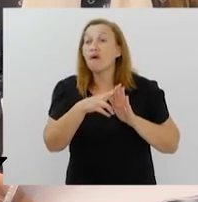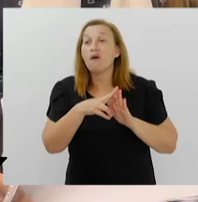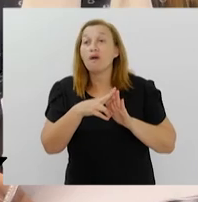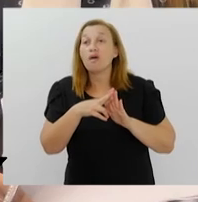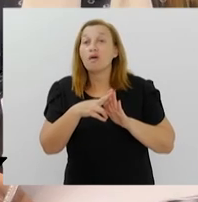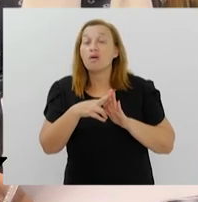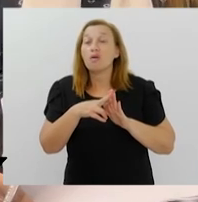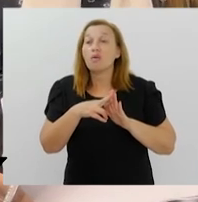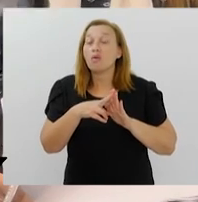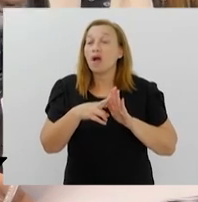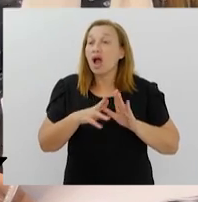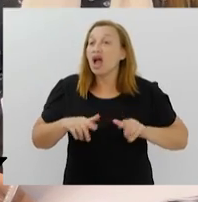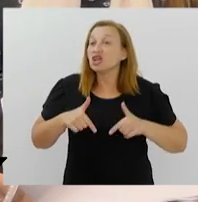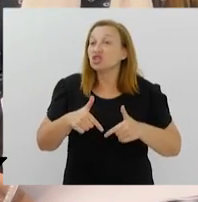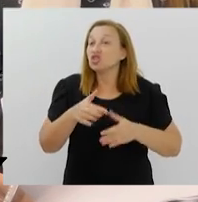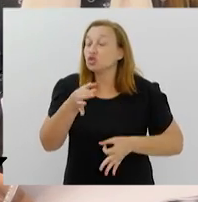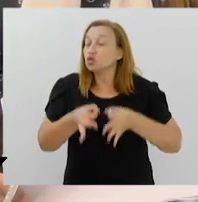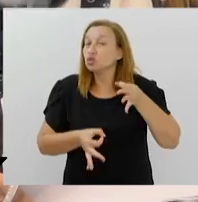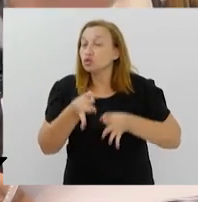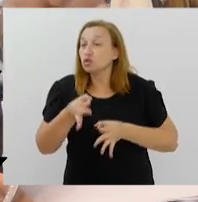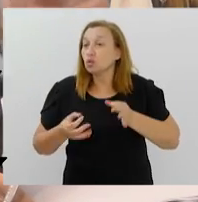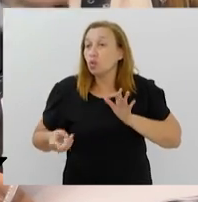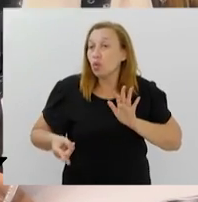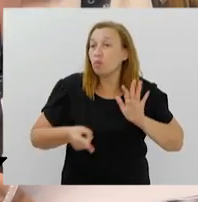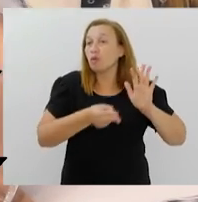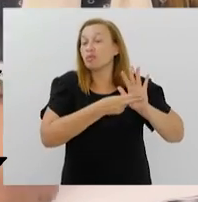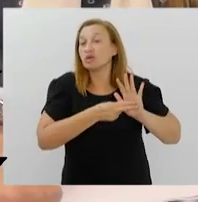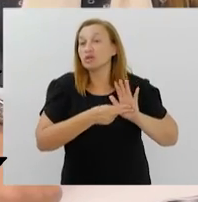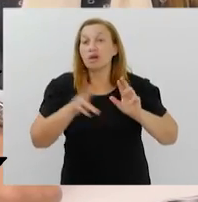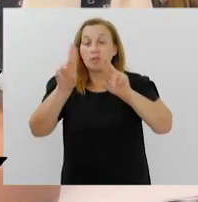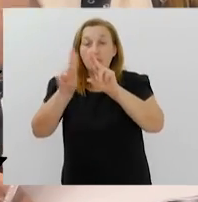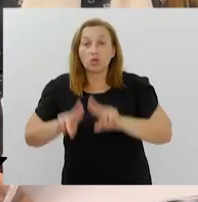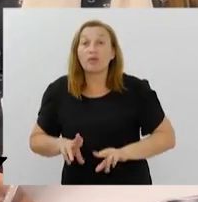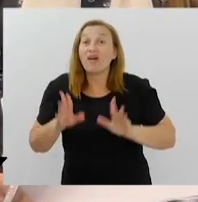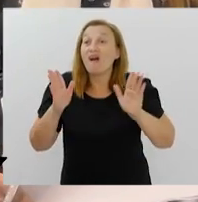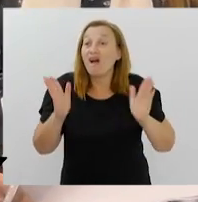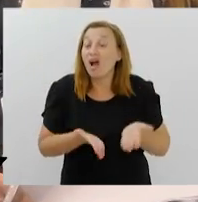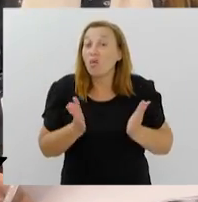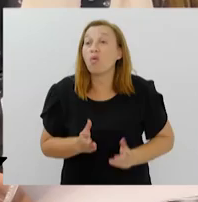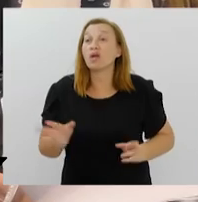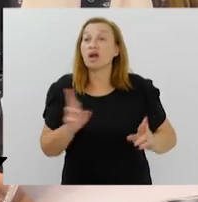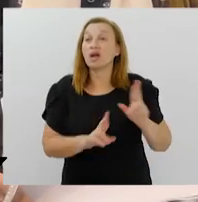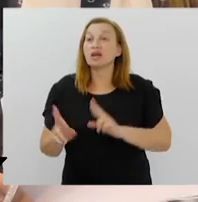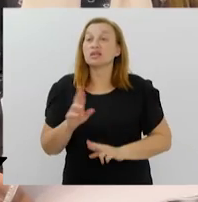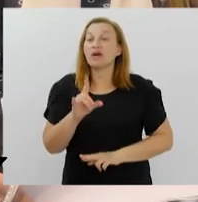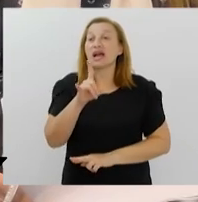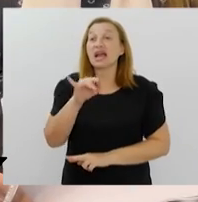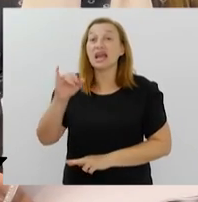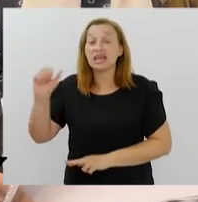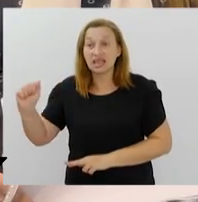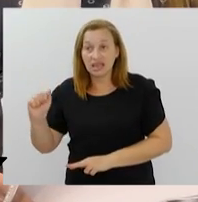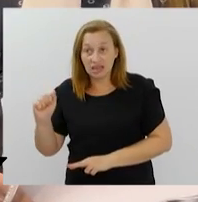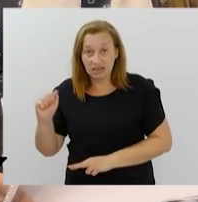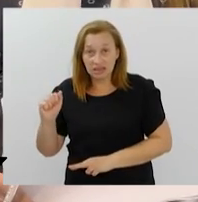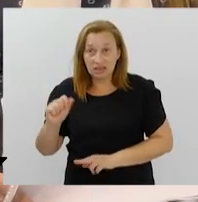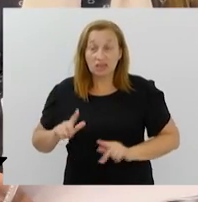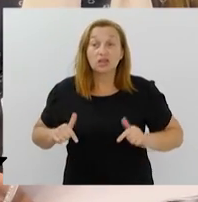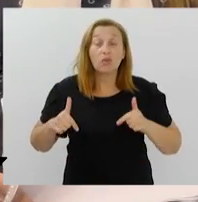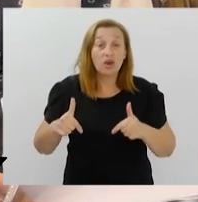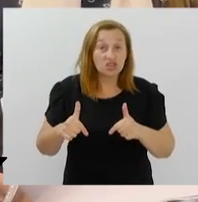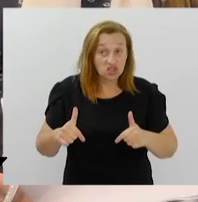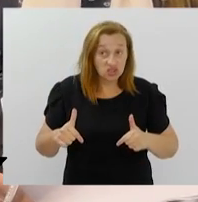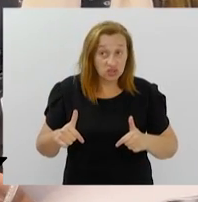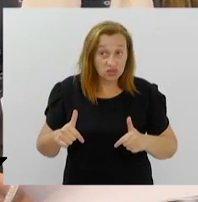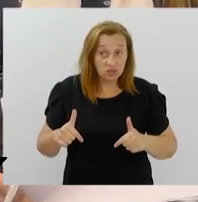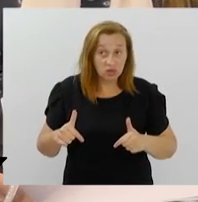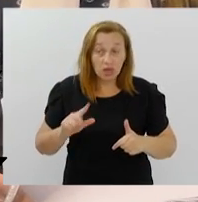ser tomada que compromisso pode ser firmado pela Unimed Fes agora em relação às clínicas que estão agindo Dessa forma